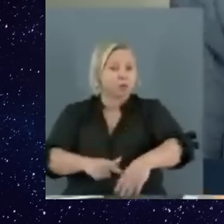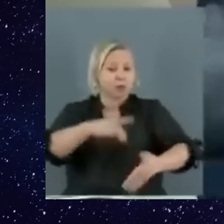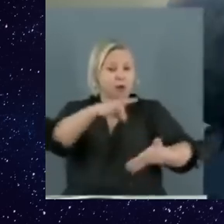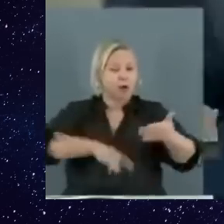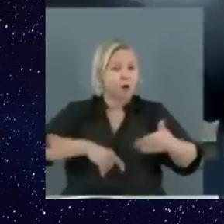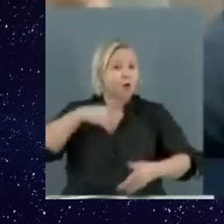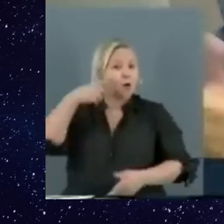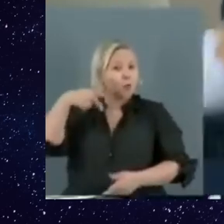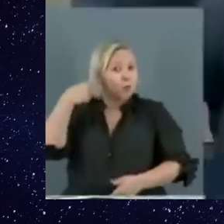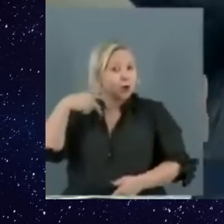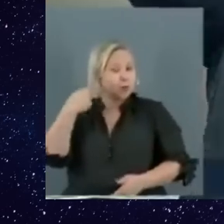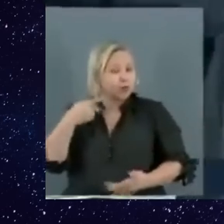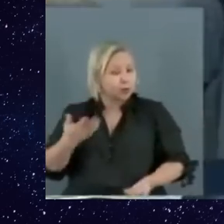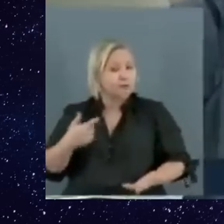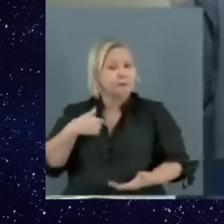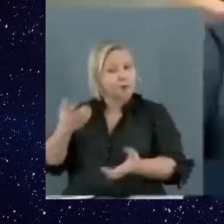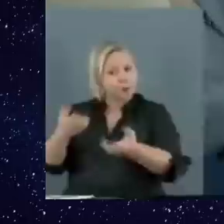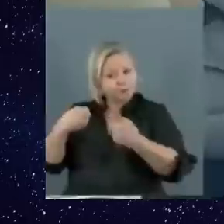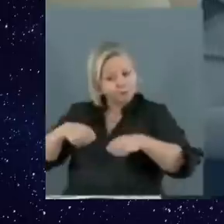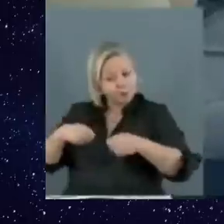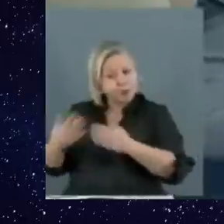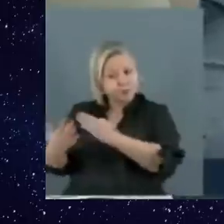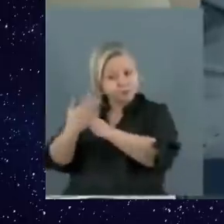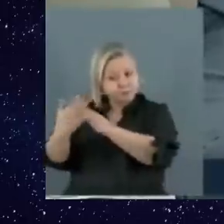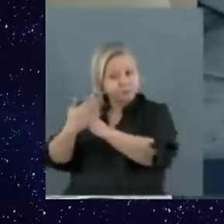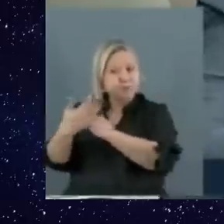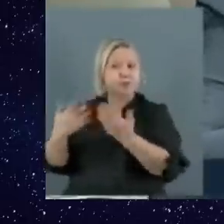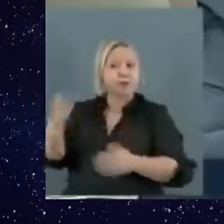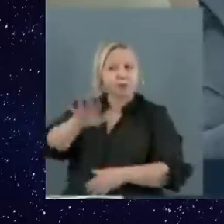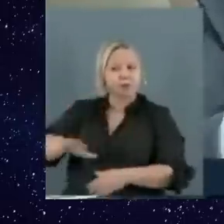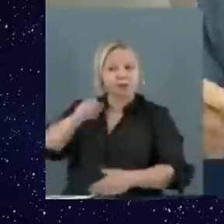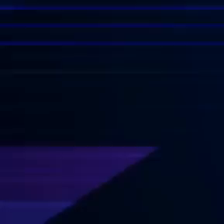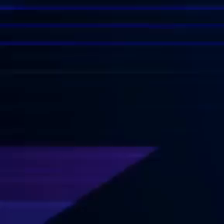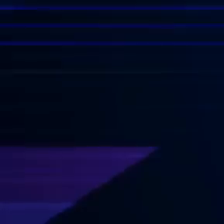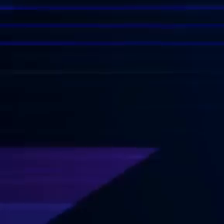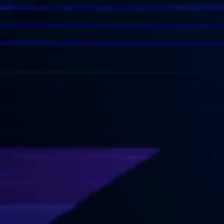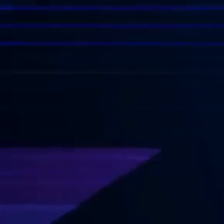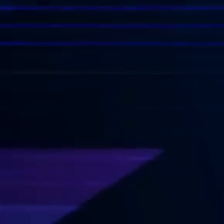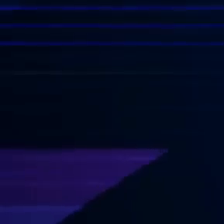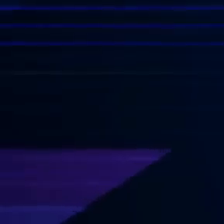inclusive, para que esta casa e outras casas parlamentares possam cumprir a Constituição. Okay.